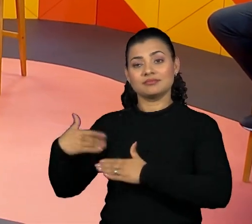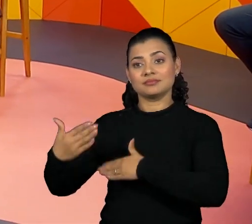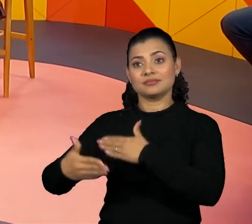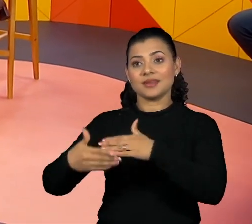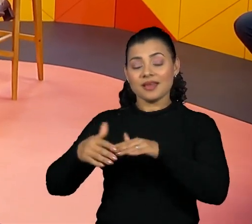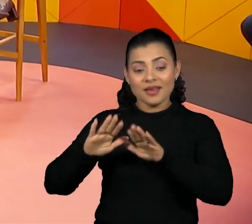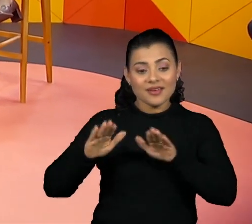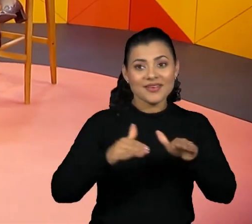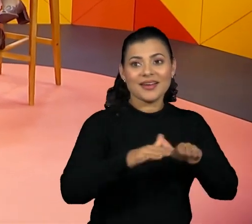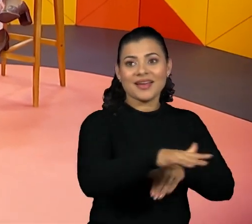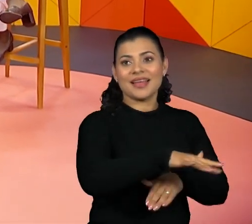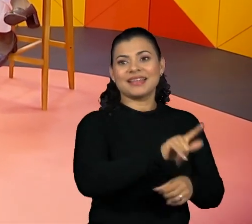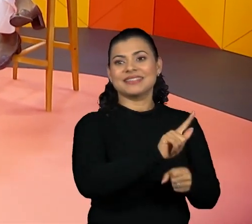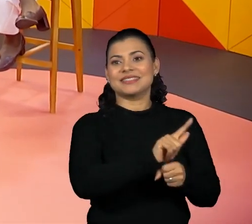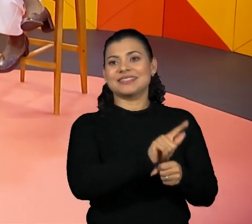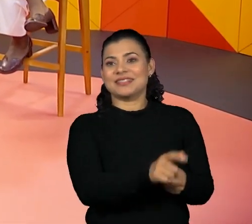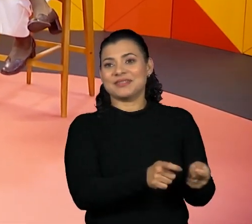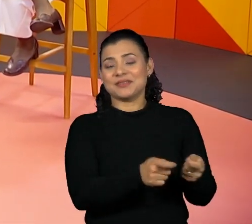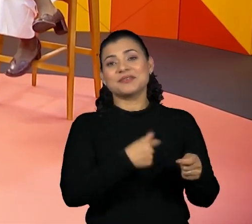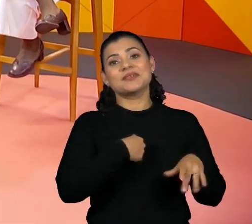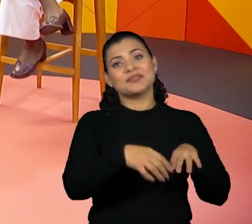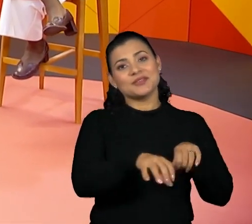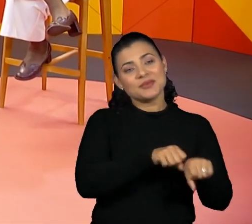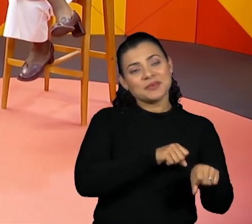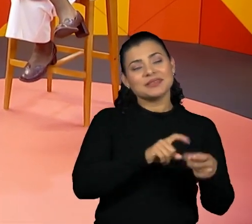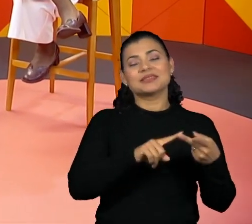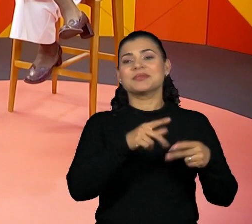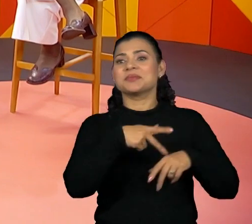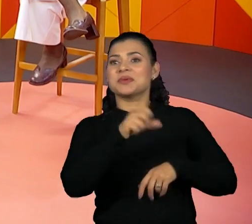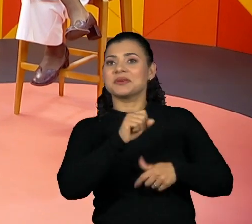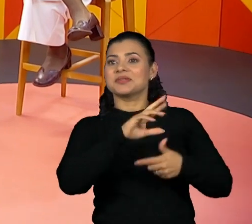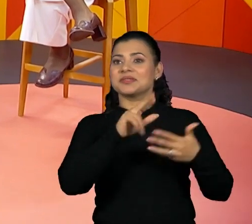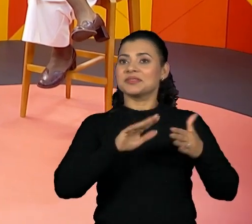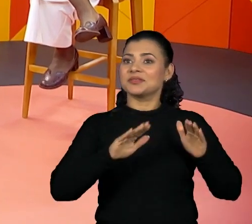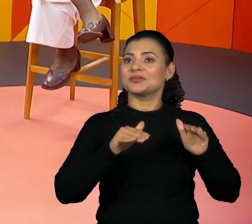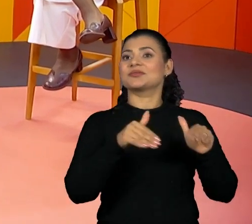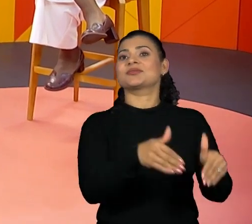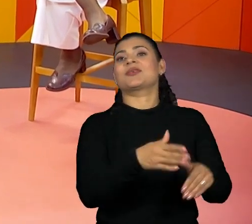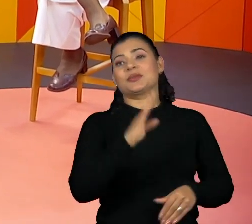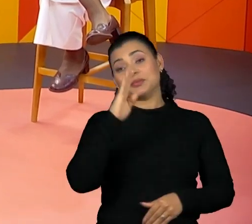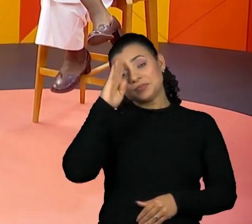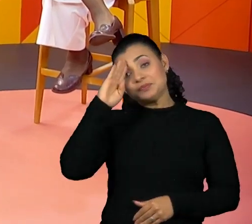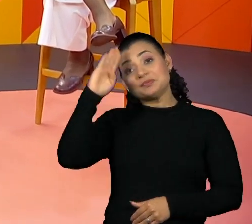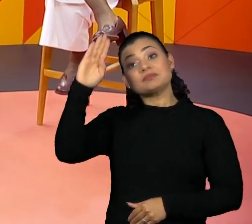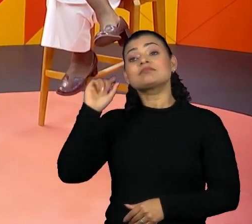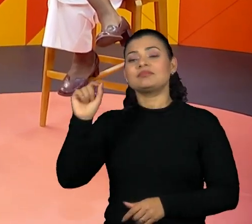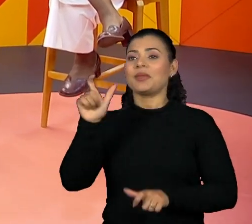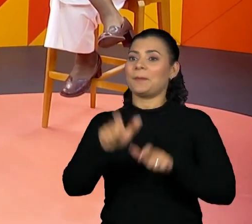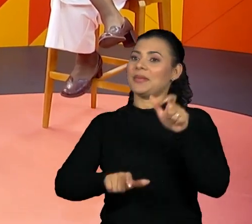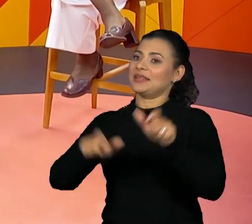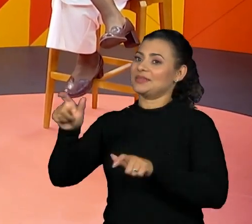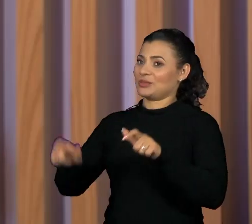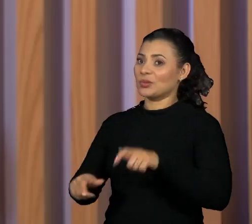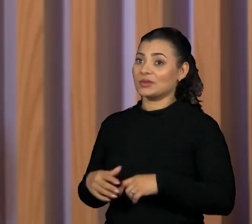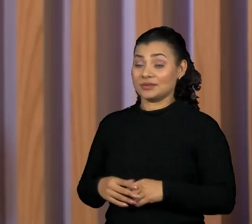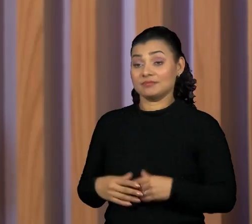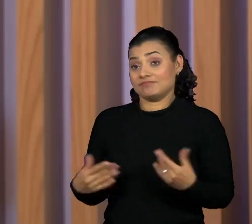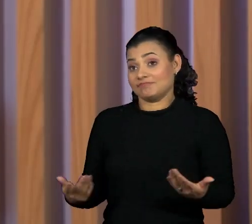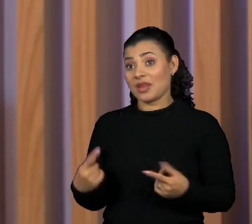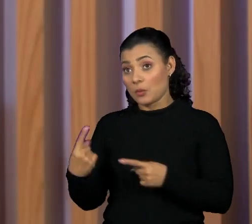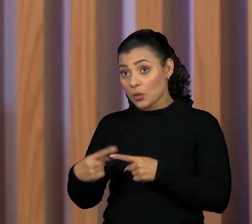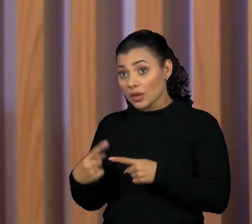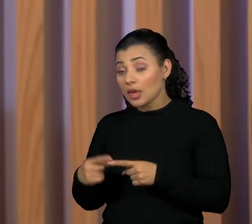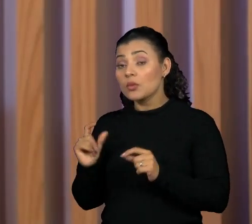campo da gestão, então me especializando e focando principalmente em pessoas, né?